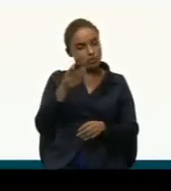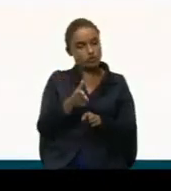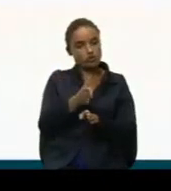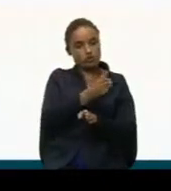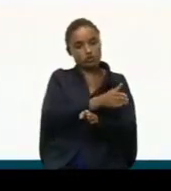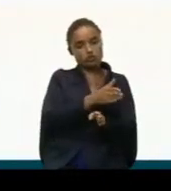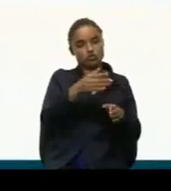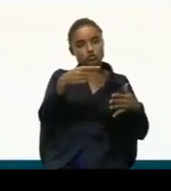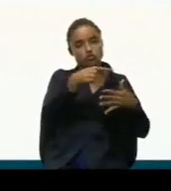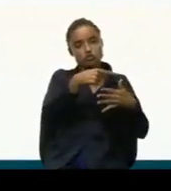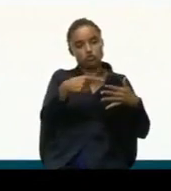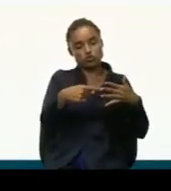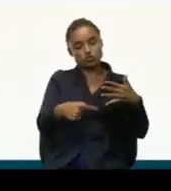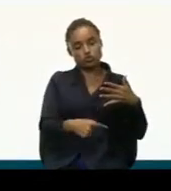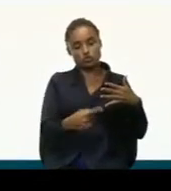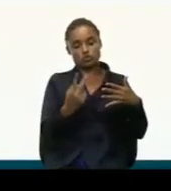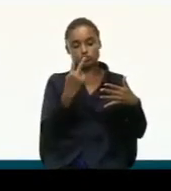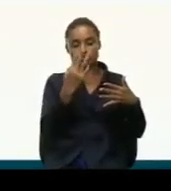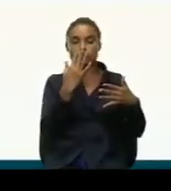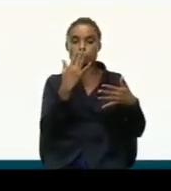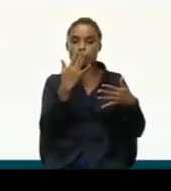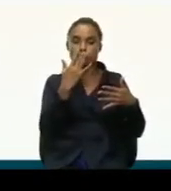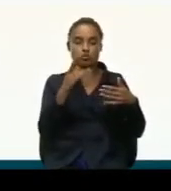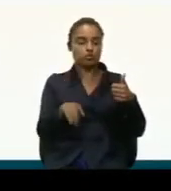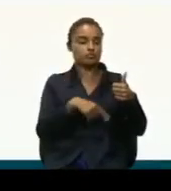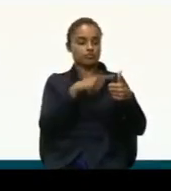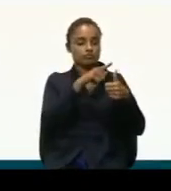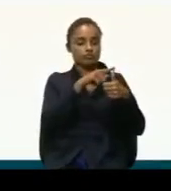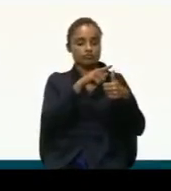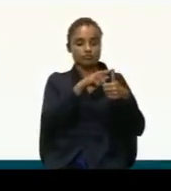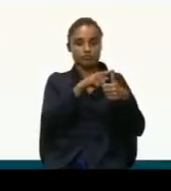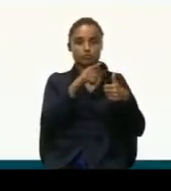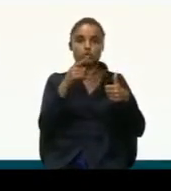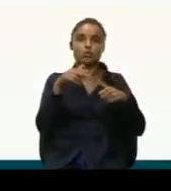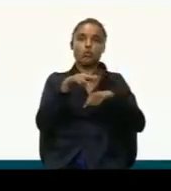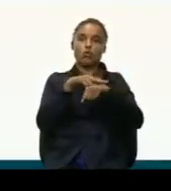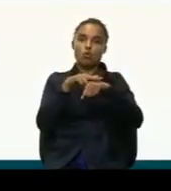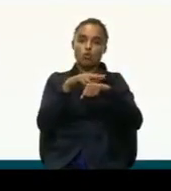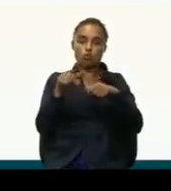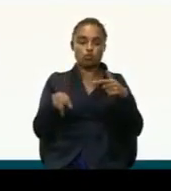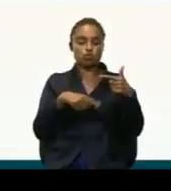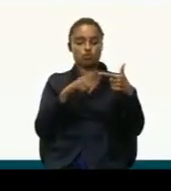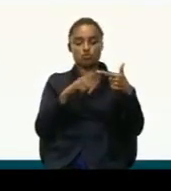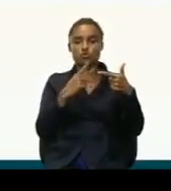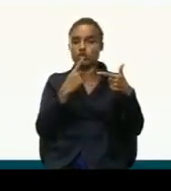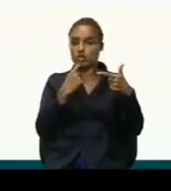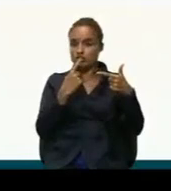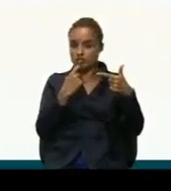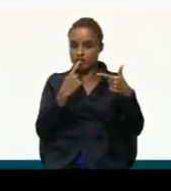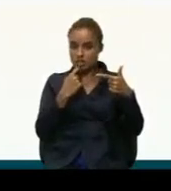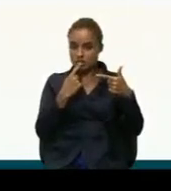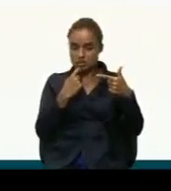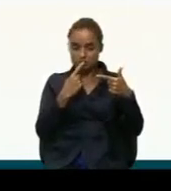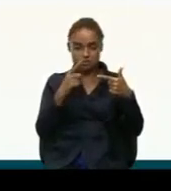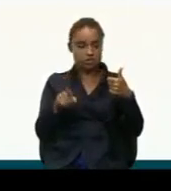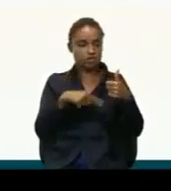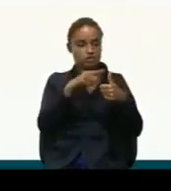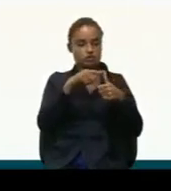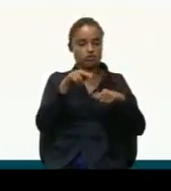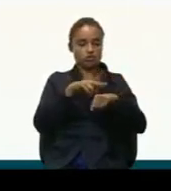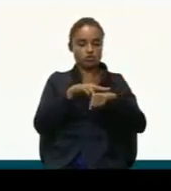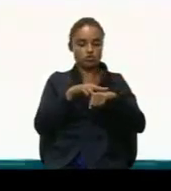esses itens em duas cores, o roxo e o vermelho, tá? Esse vermelho são os funcionários que